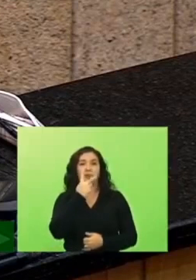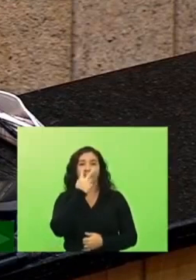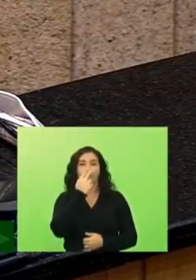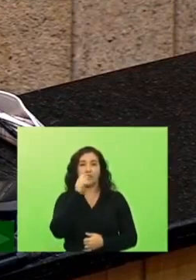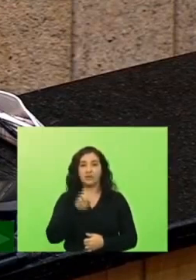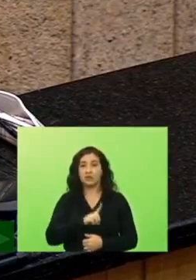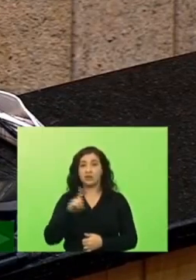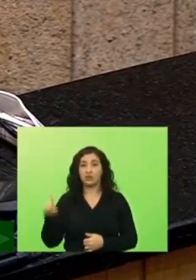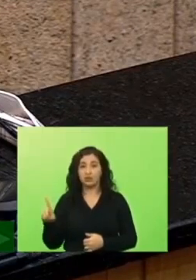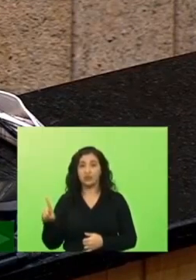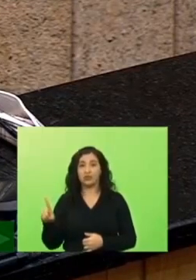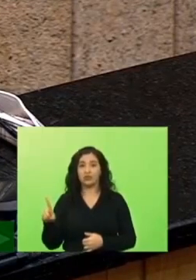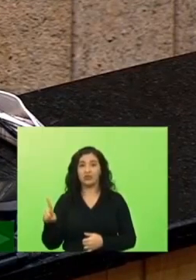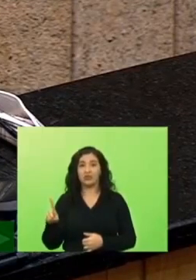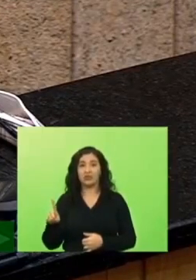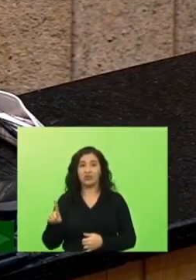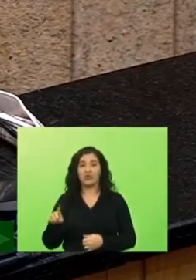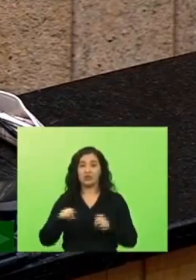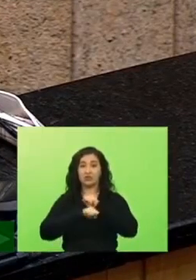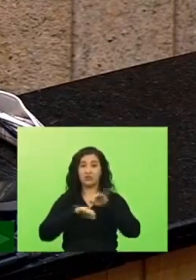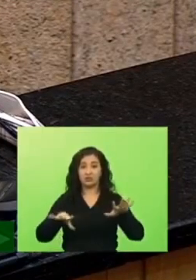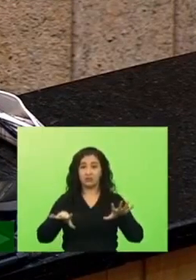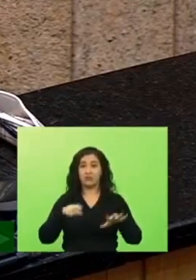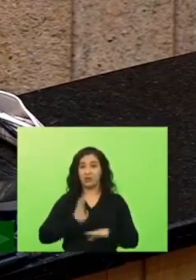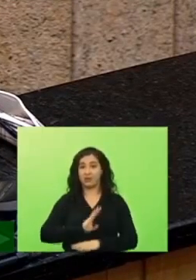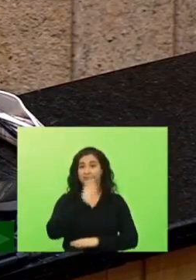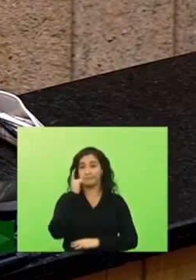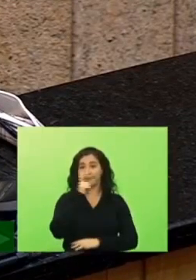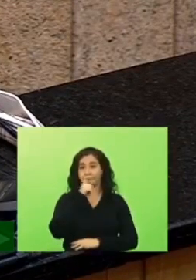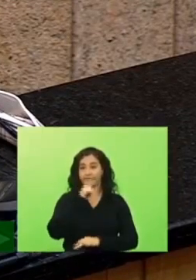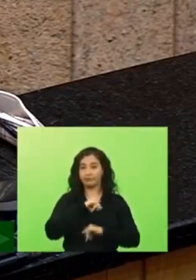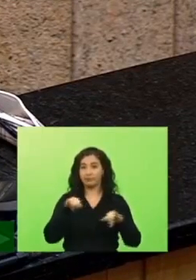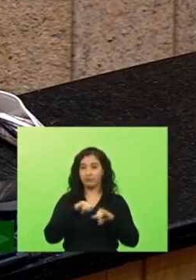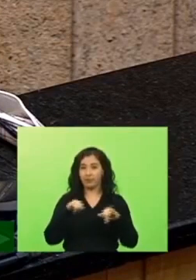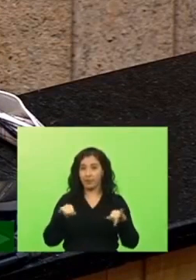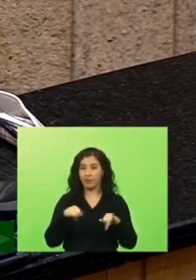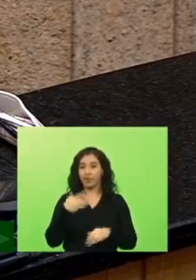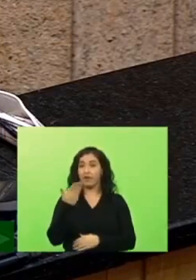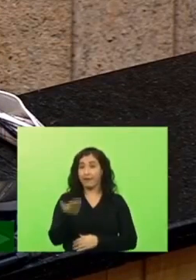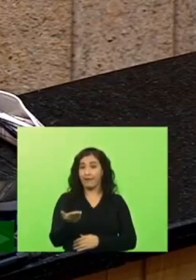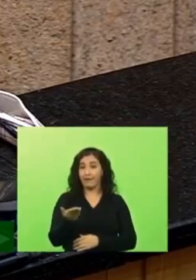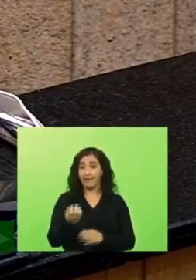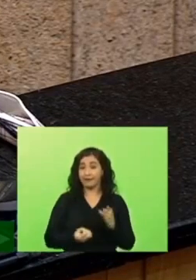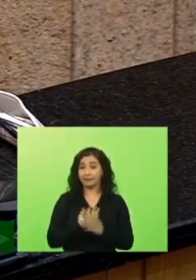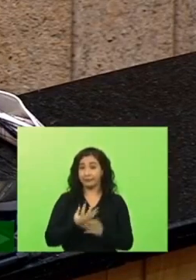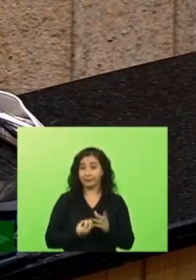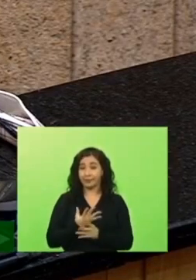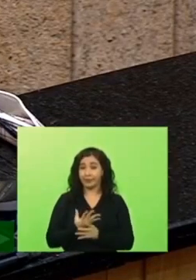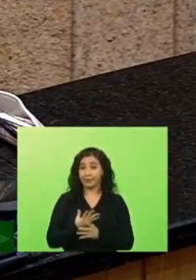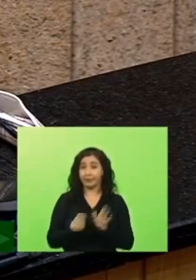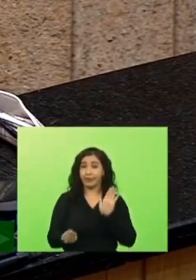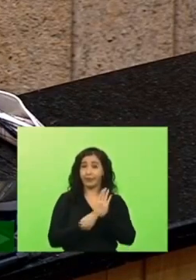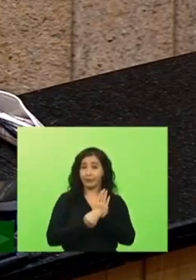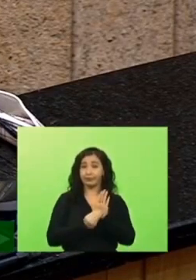essência, propagador de fake news, justamente quem, né, a Rede Globo, maior produtora de fake news, vem com essa matéria da